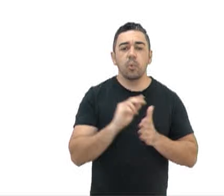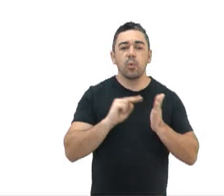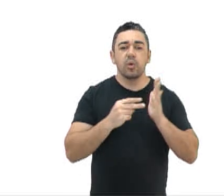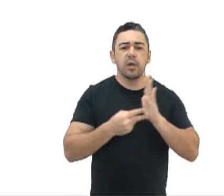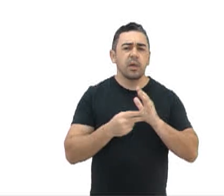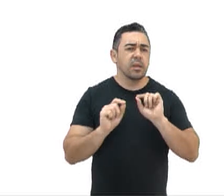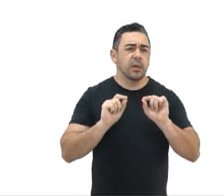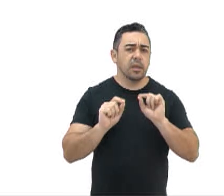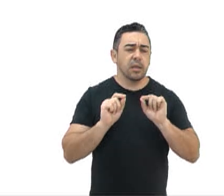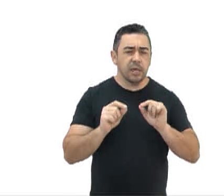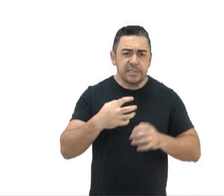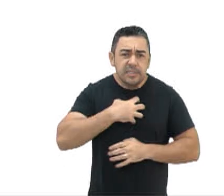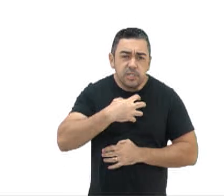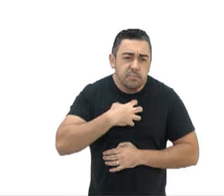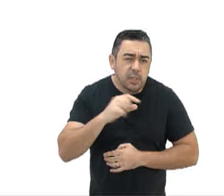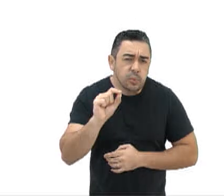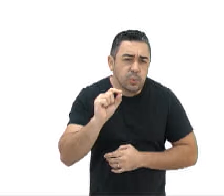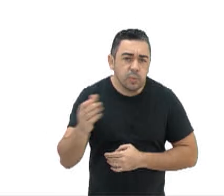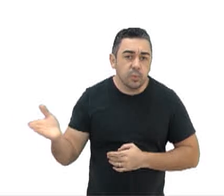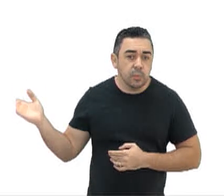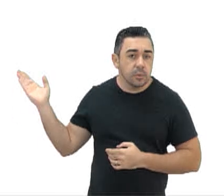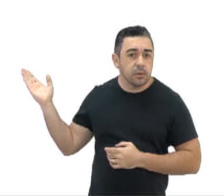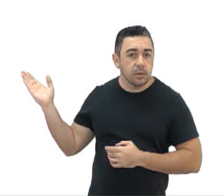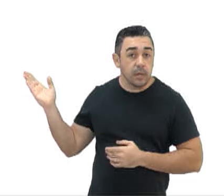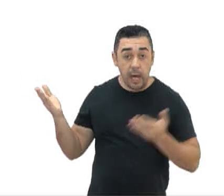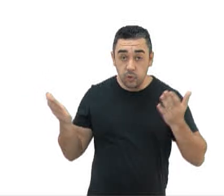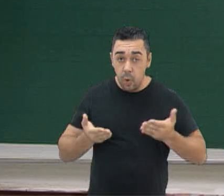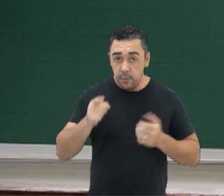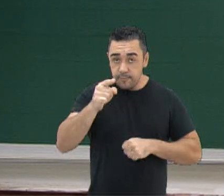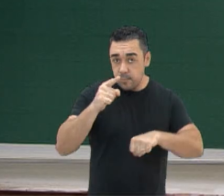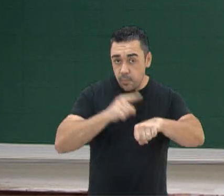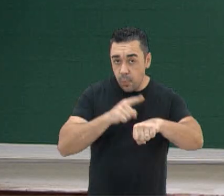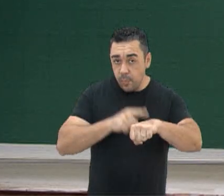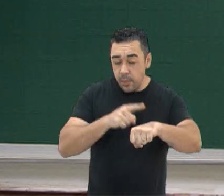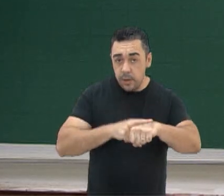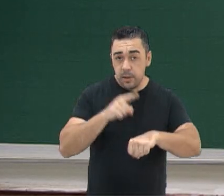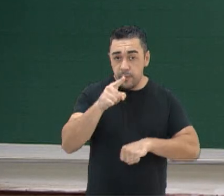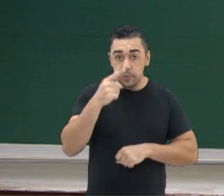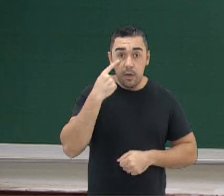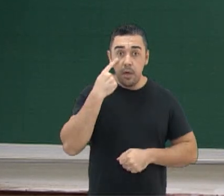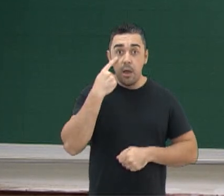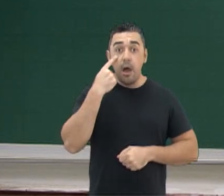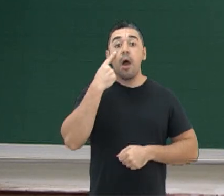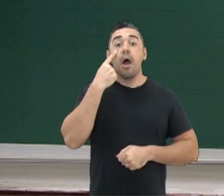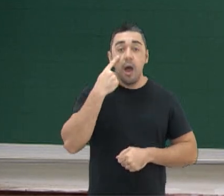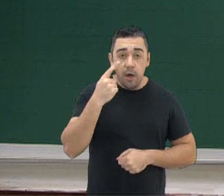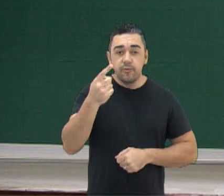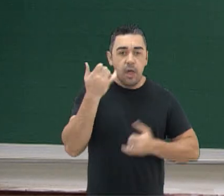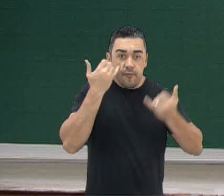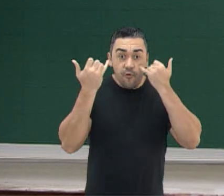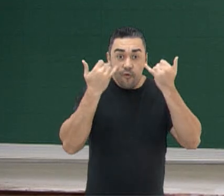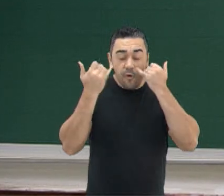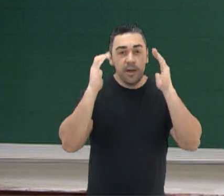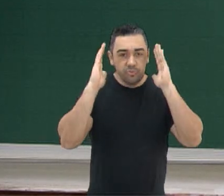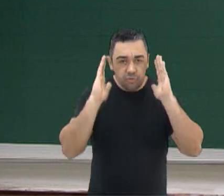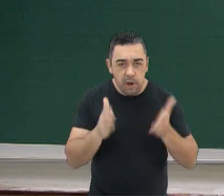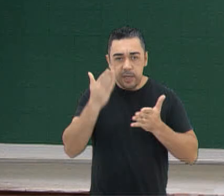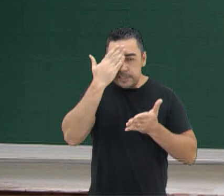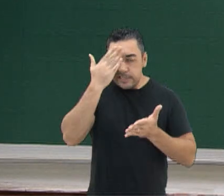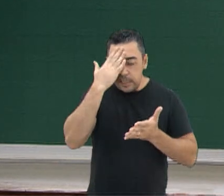sugere que tipos de sentimentos? Agora é o momento de você se valer de todas as informações